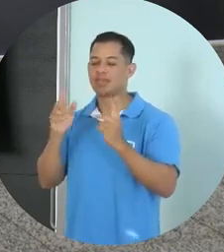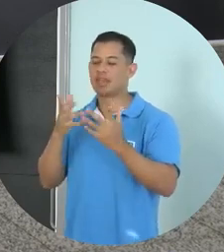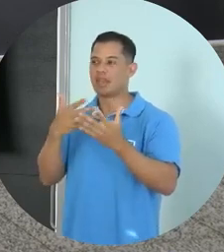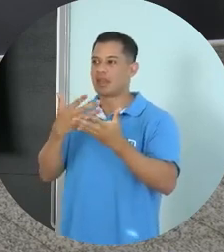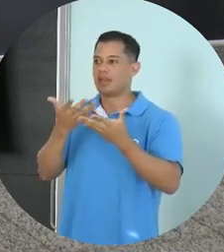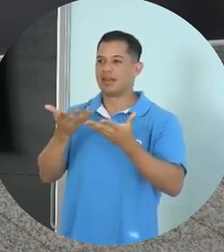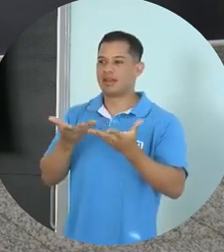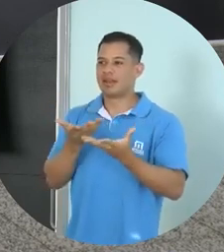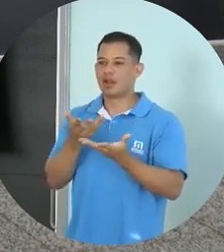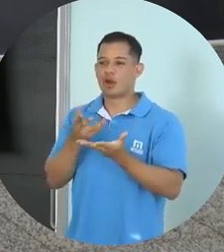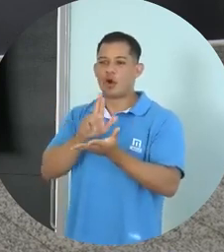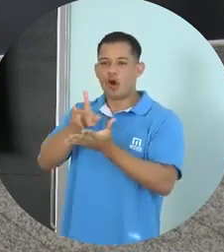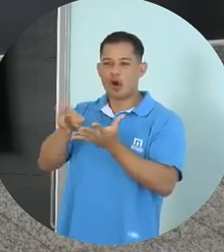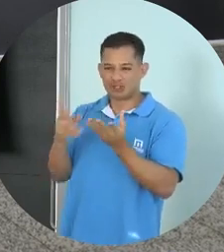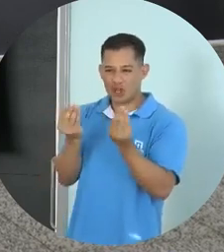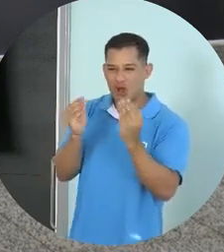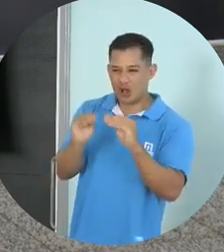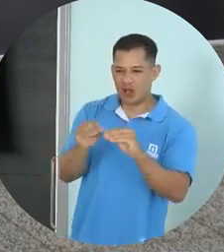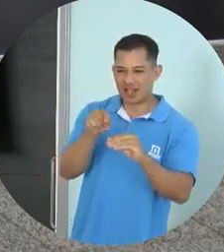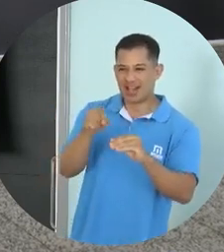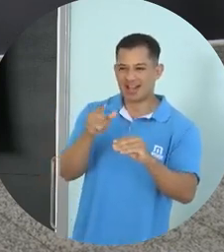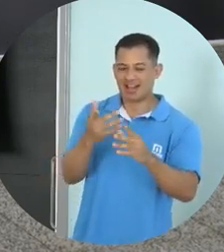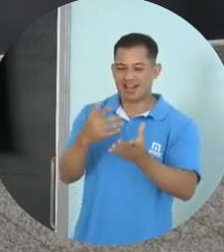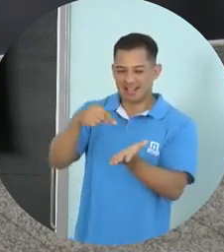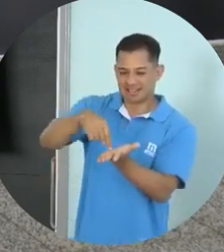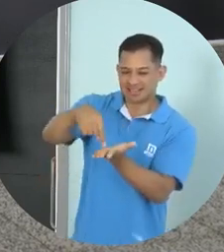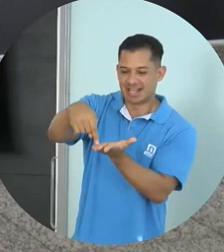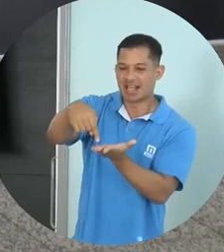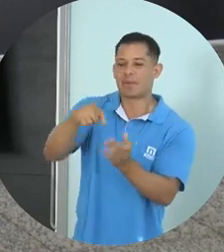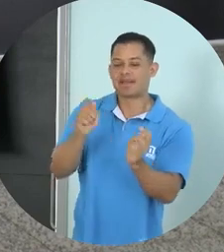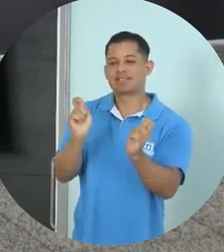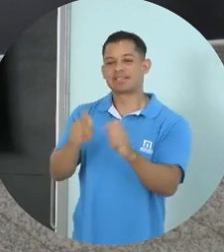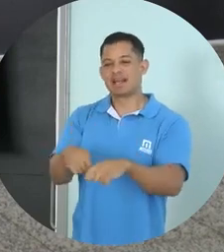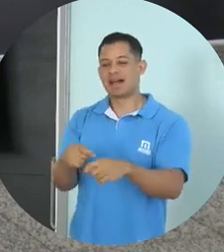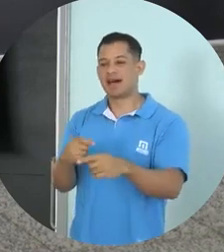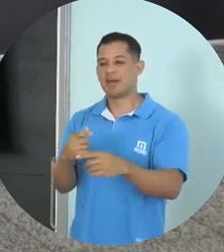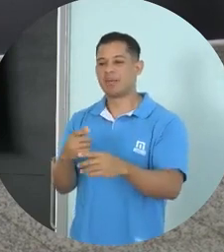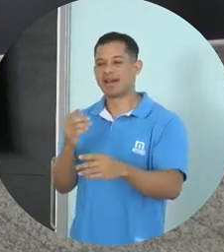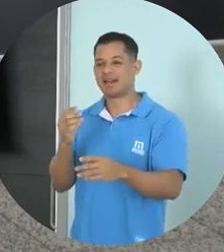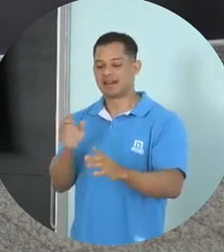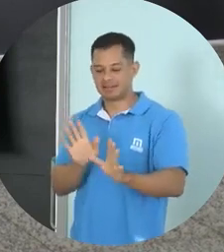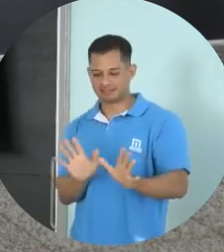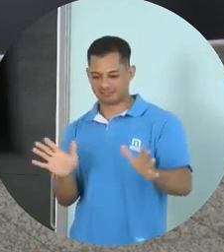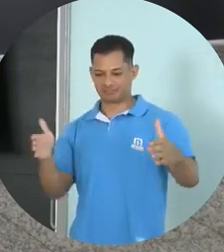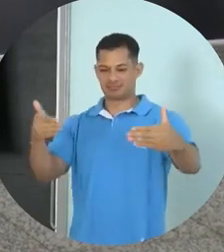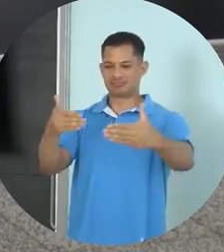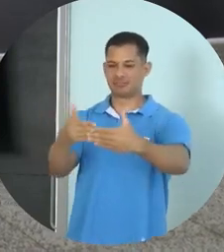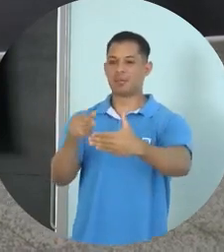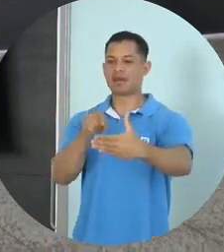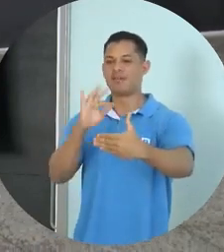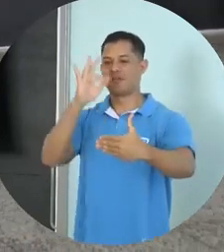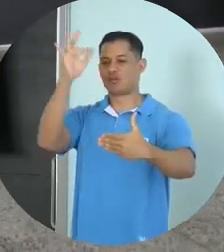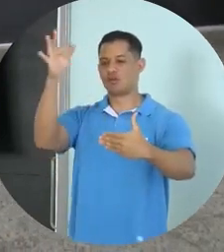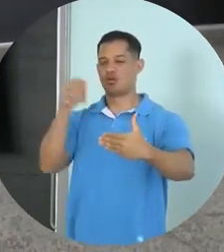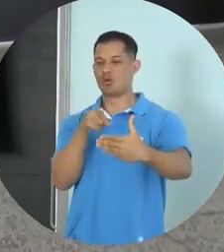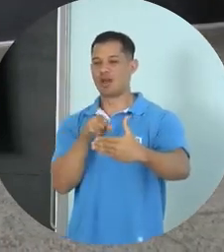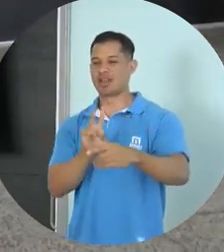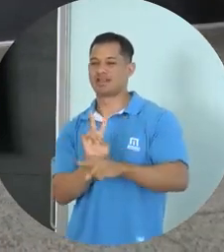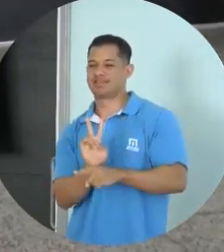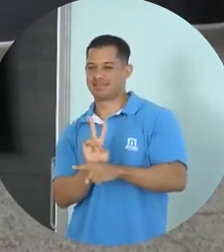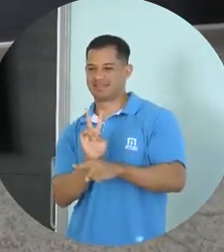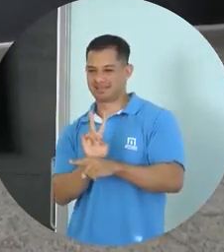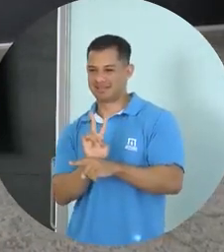condições de colocar, né, utilizar aquela estaca, mas usando essa pré-compressão para dar um alívio futuro numa solicitação de tração máxima.